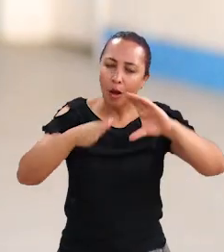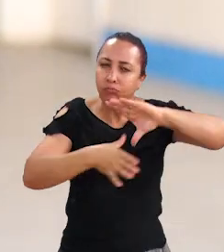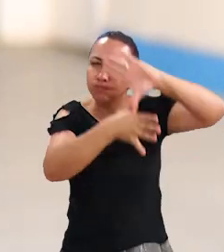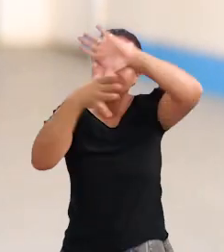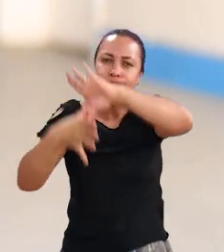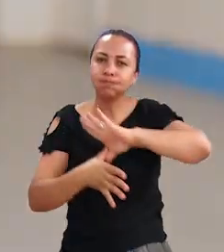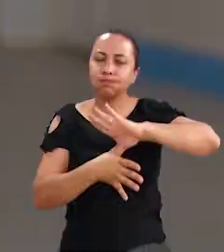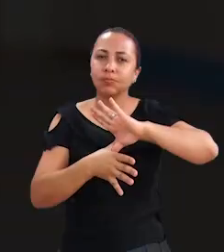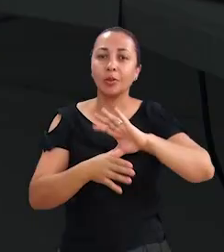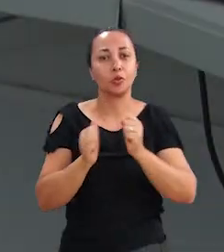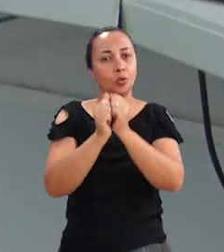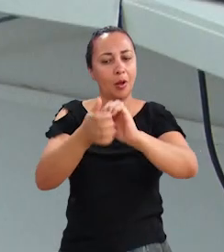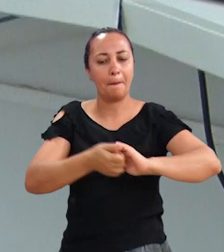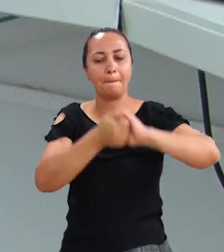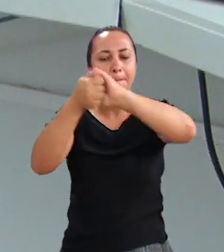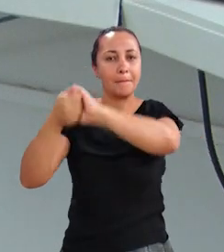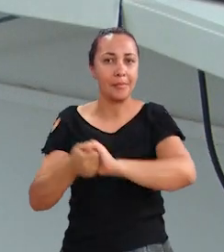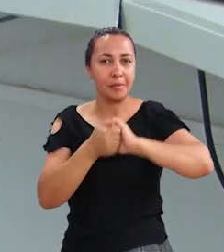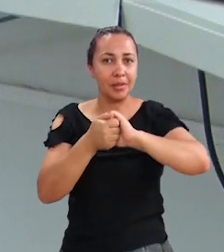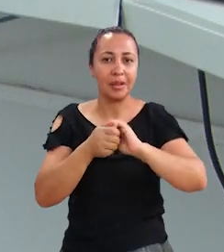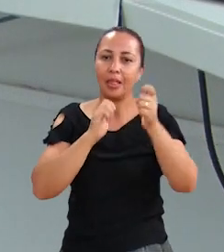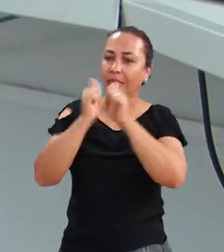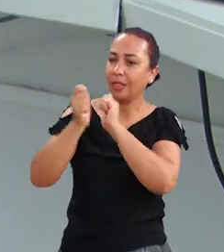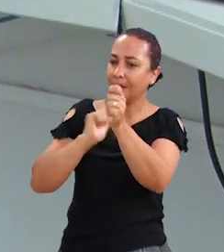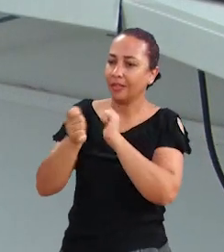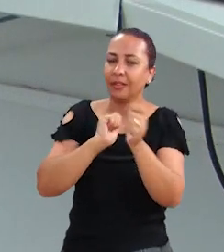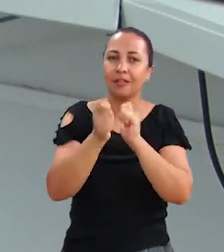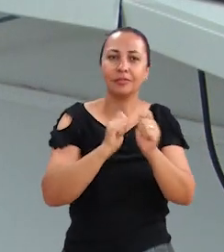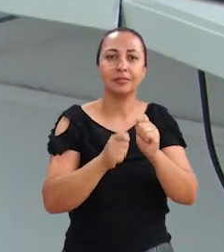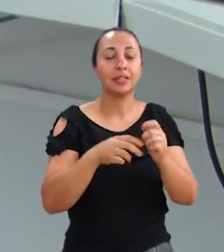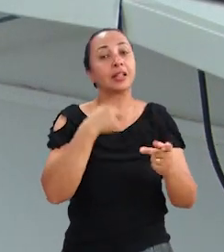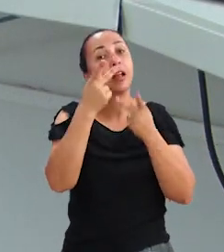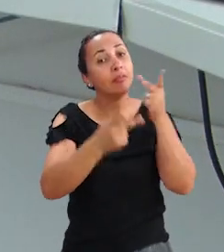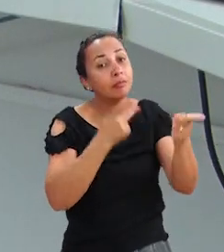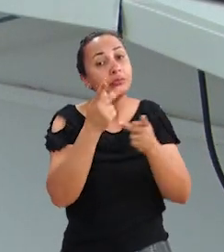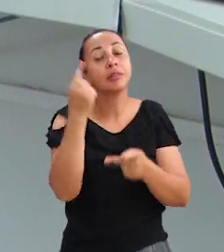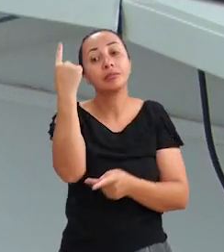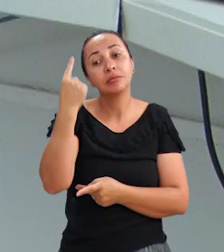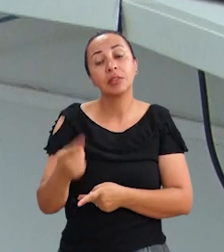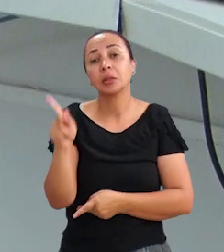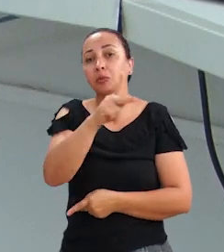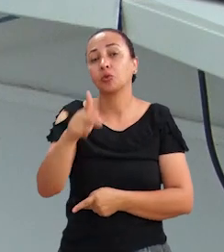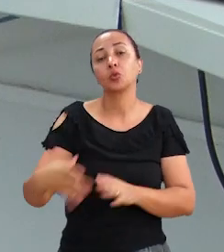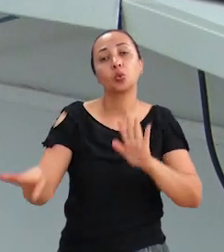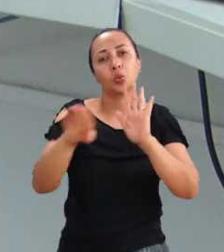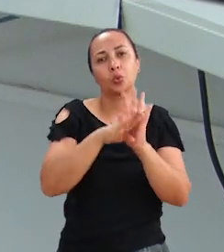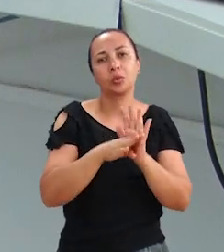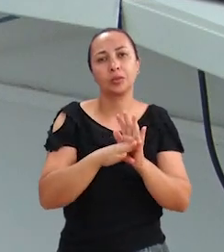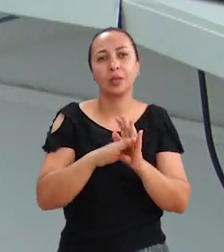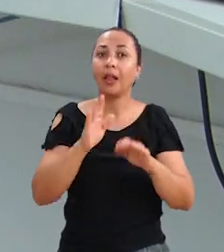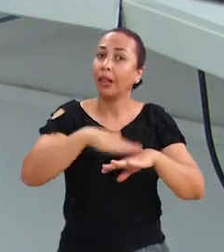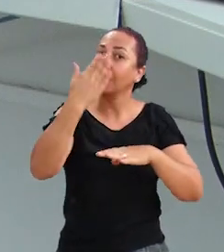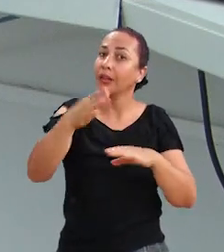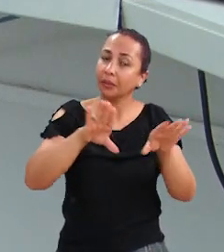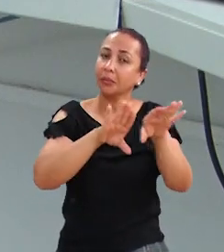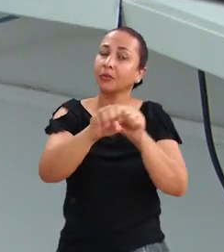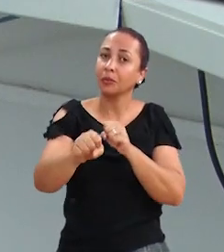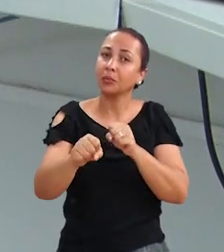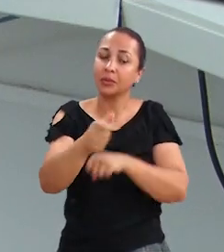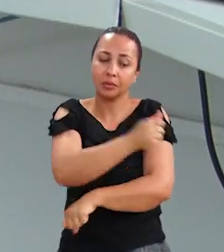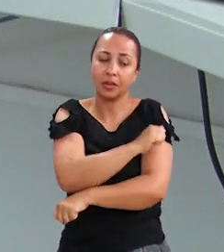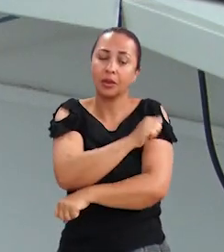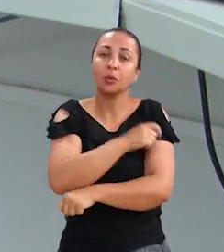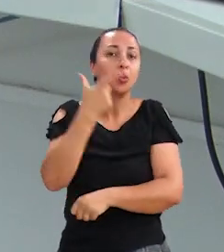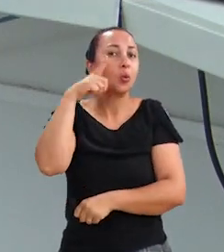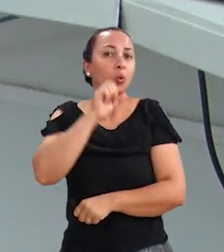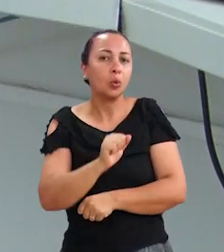mapeados a partir da parceria, né, e das entrevistas e das narrativas que esses professores trouxeram. E, além de tudo, a formação da